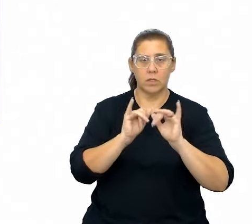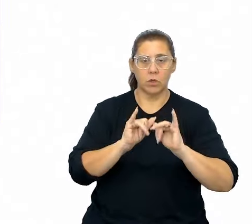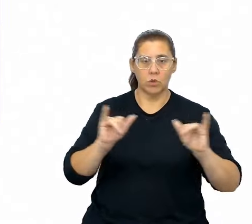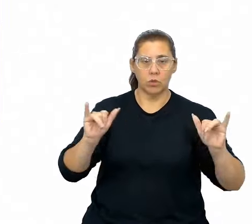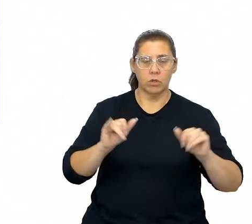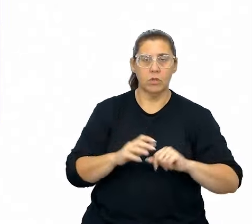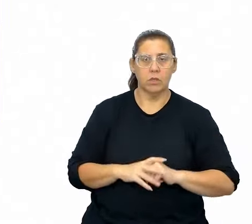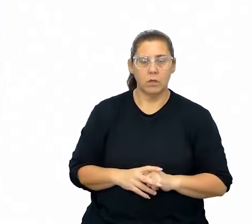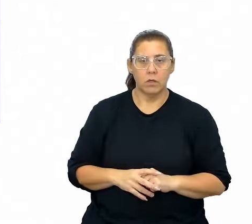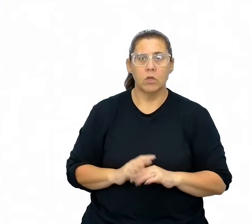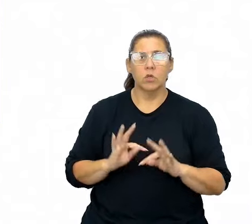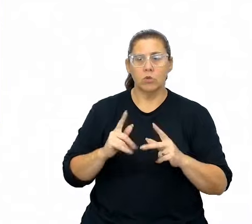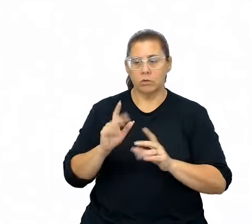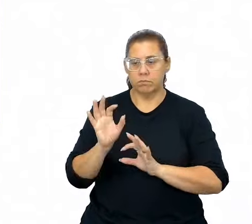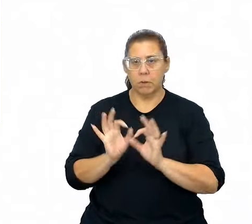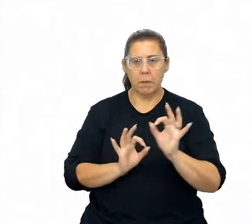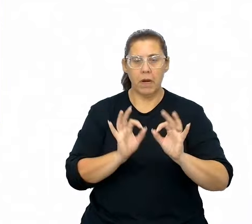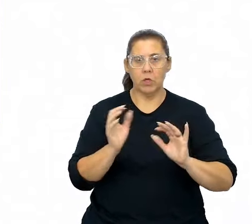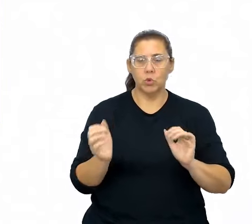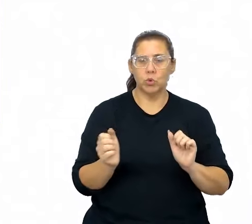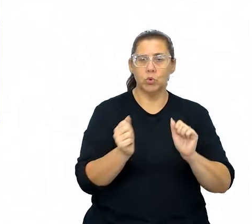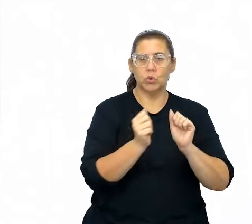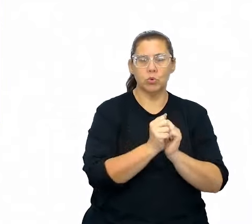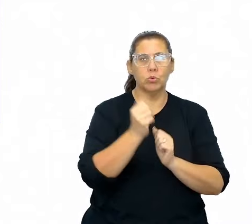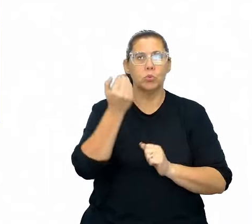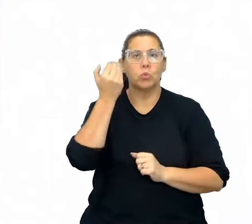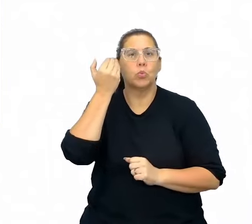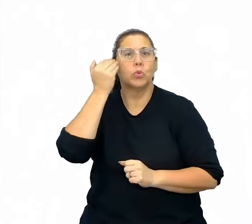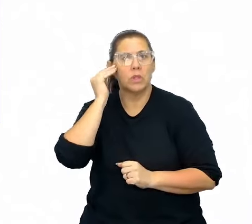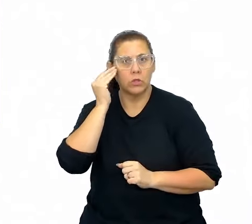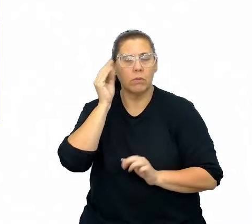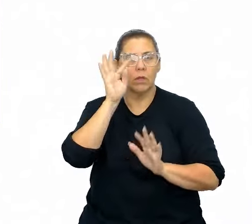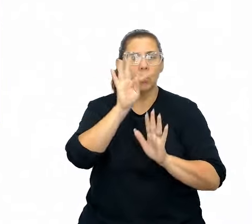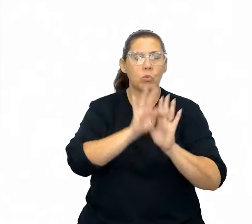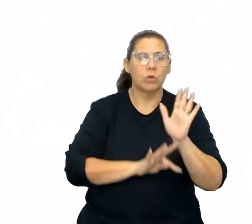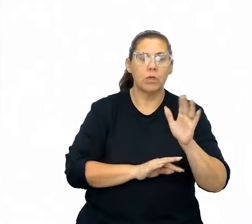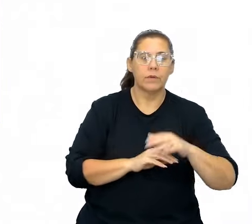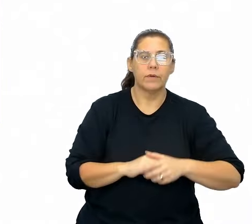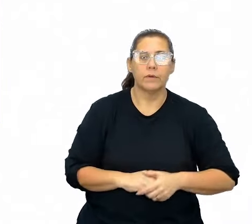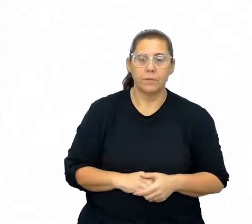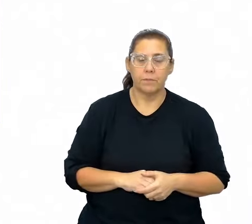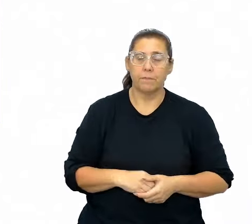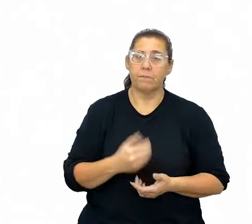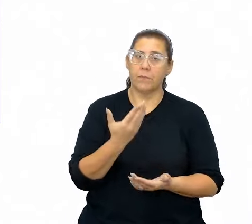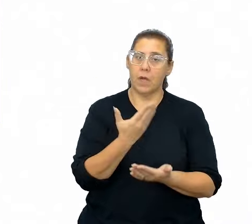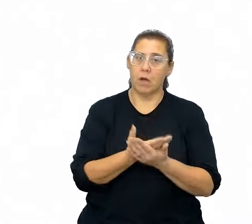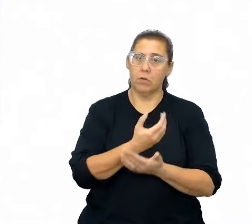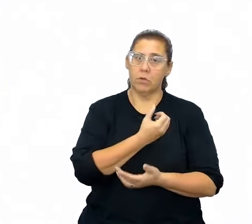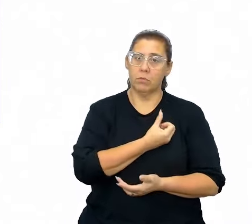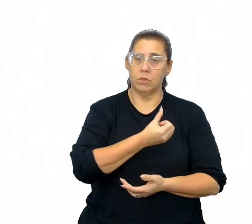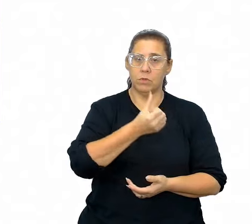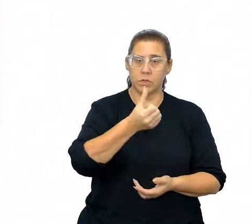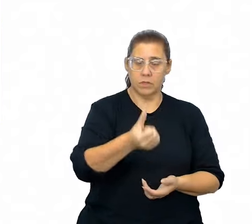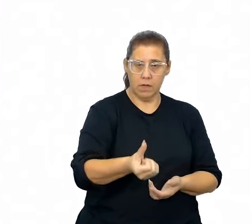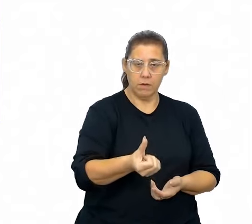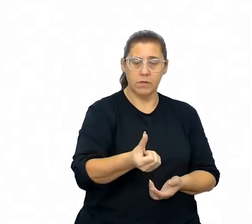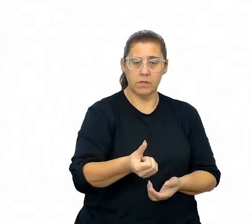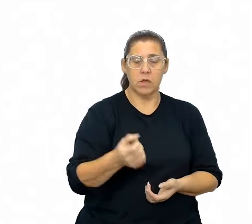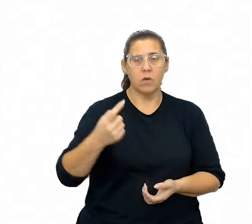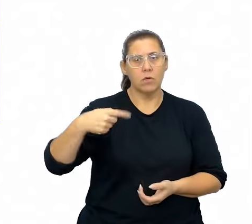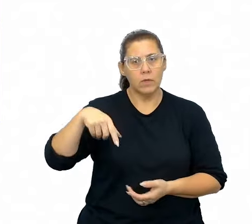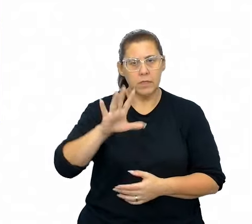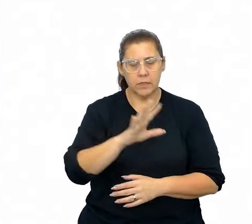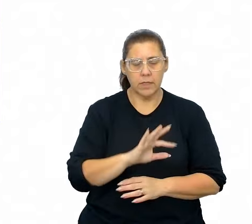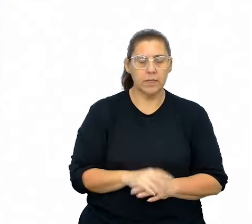notícia, para que possam construir juntos a compreensão do texto. Na aula 6, requer que